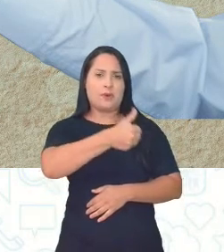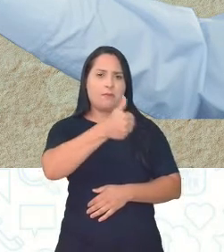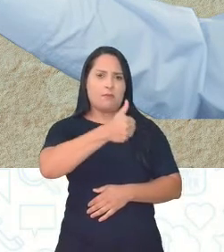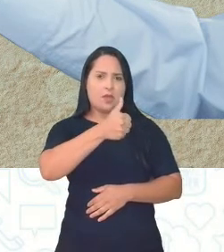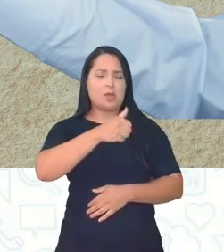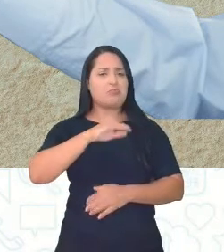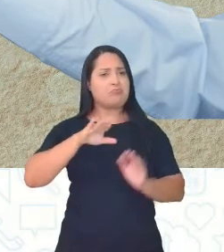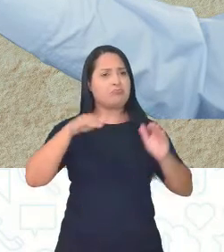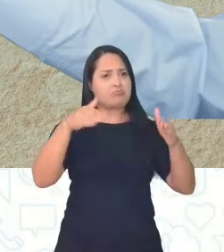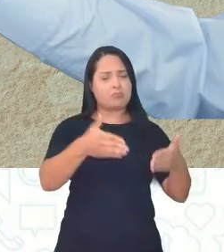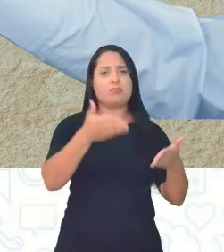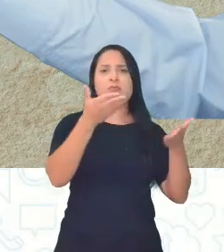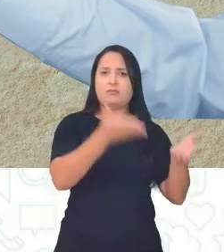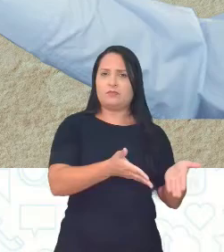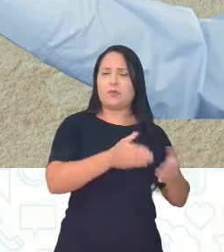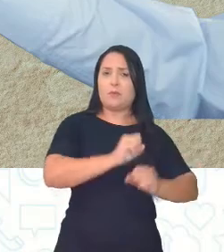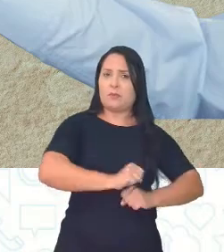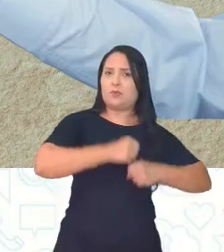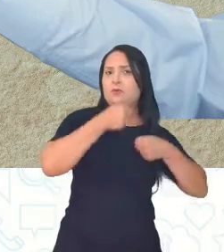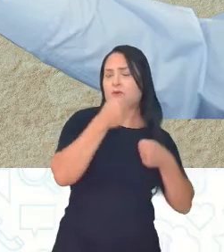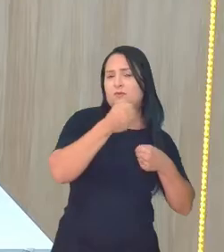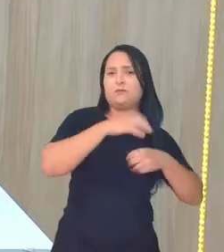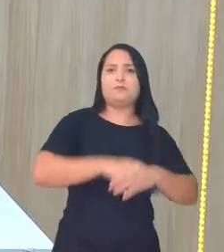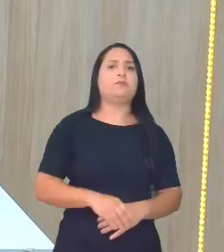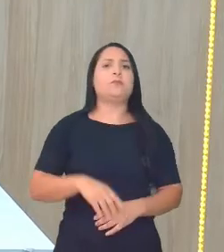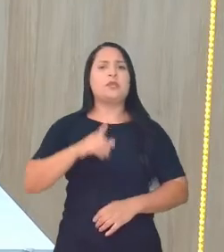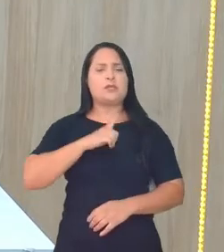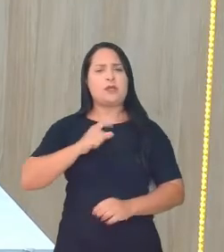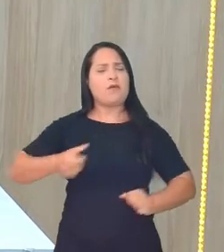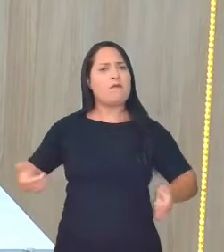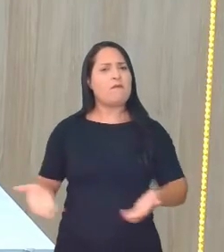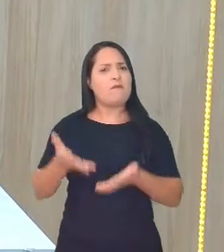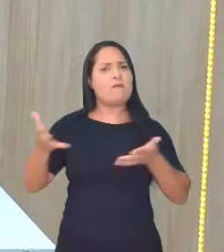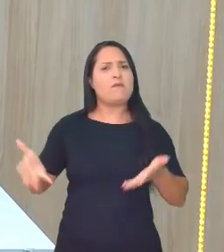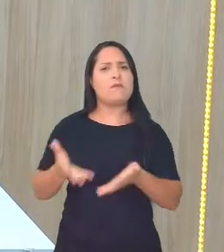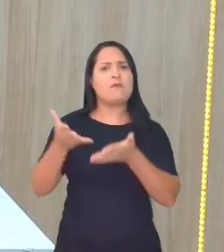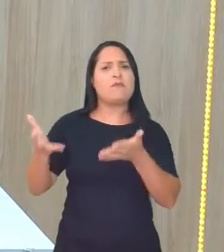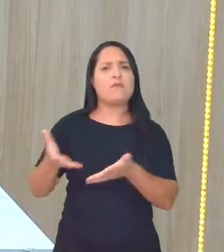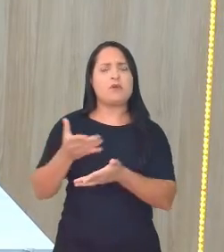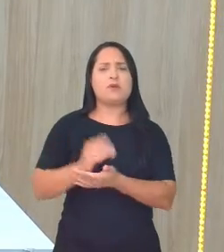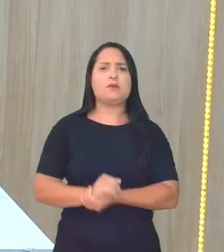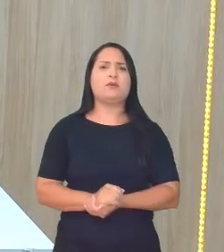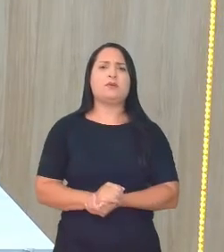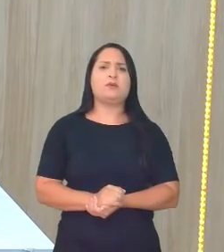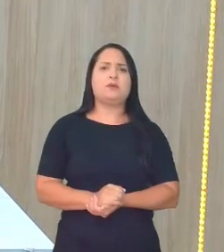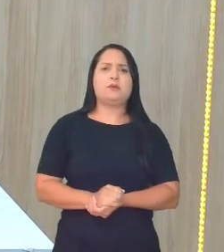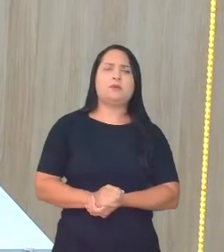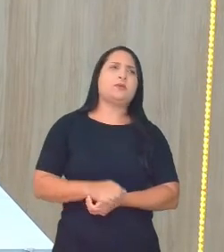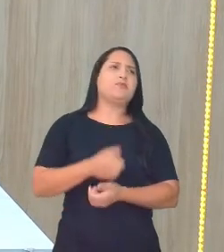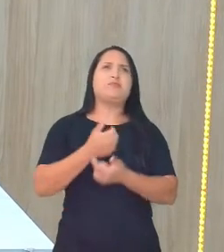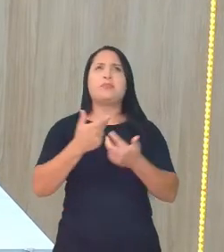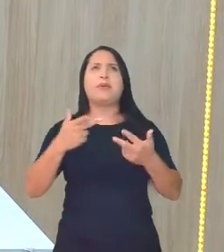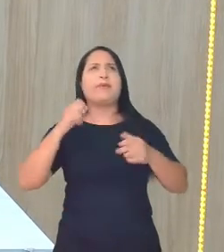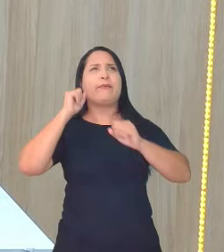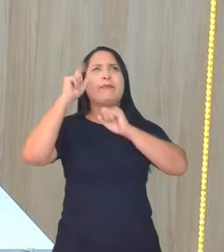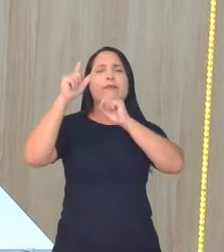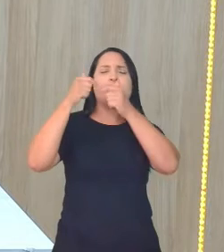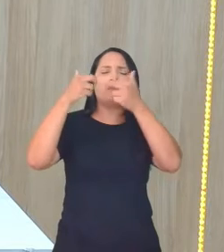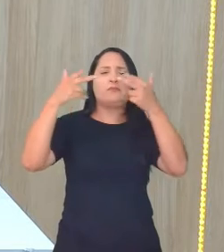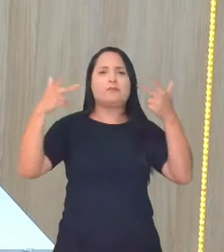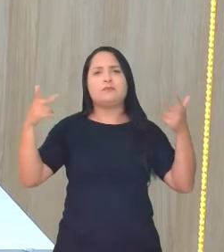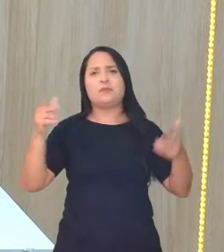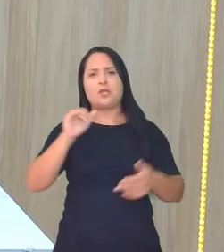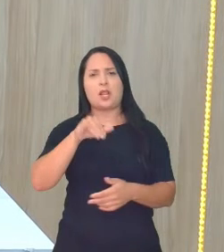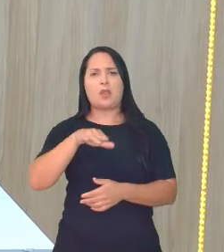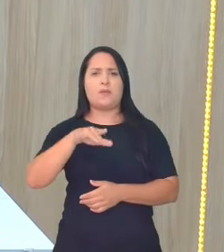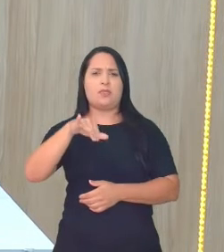Claro, existia nessa época, né, uma forte influência daqueles ideais iluministas, de Montesquieu, da